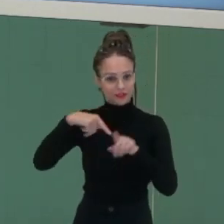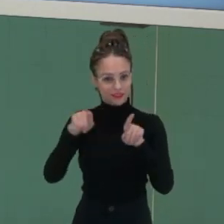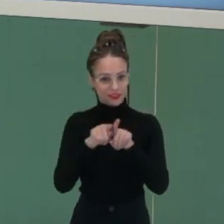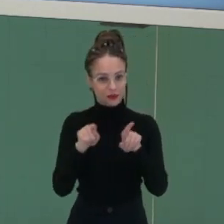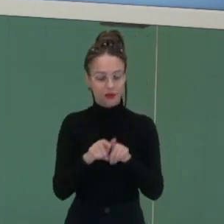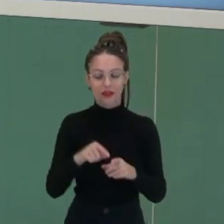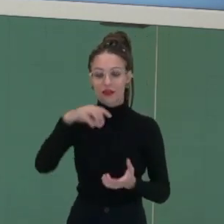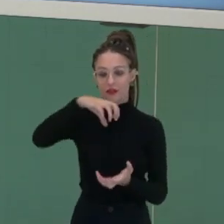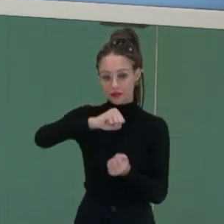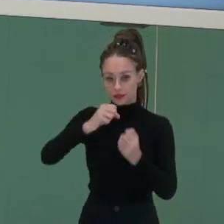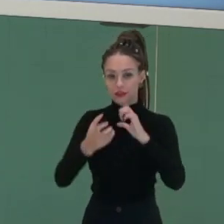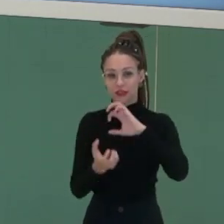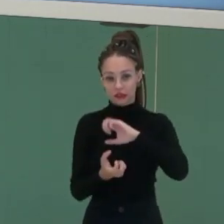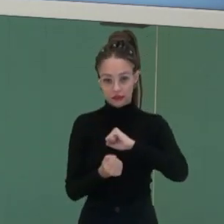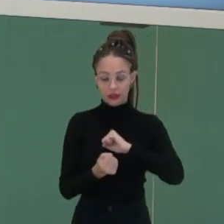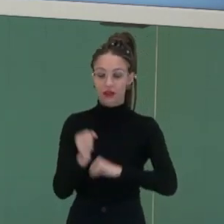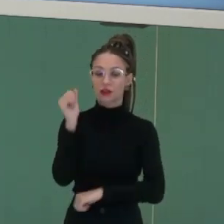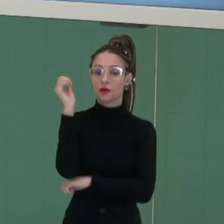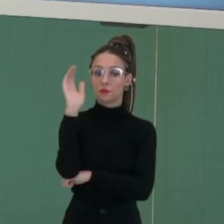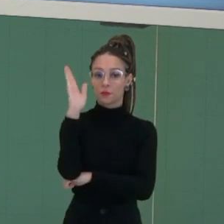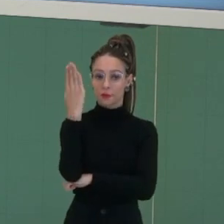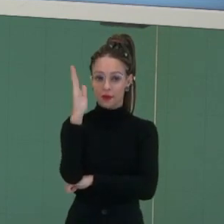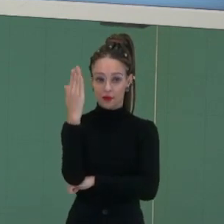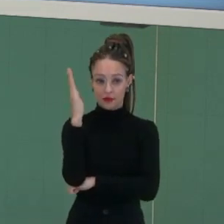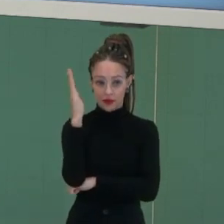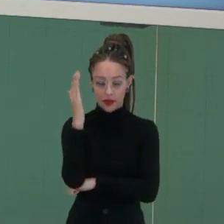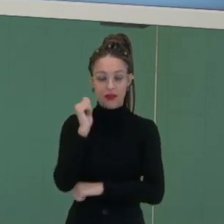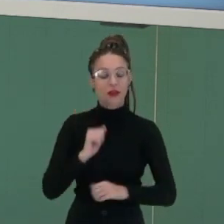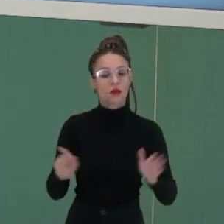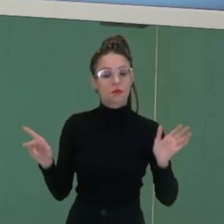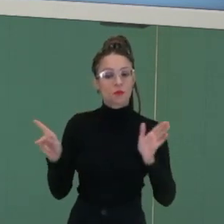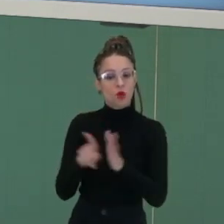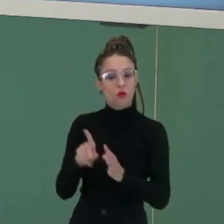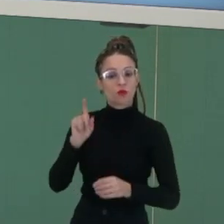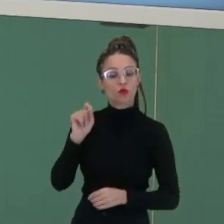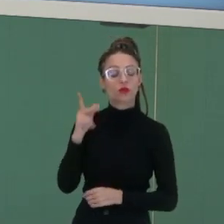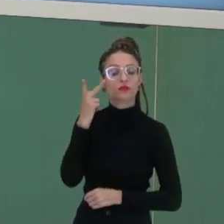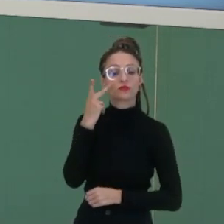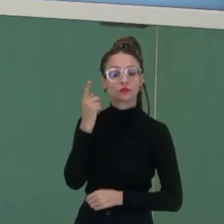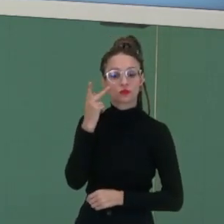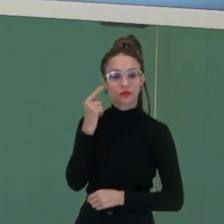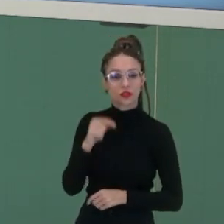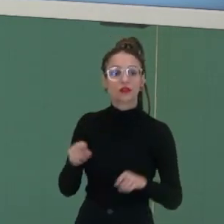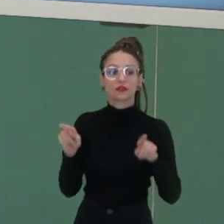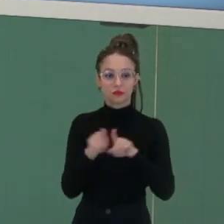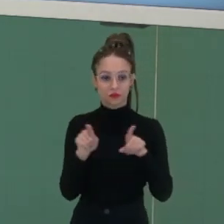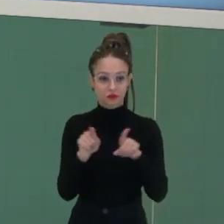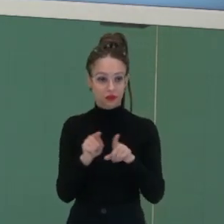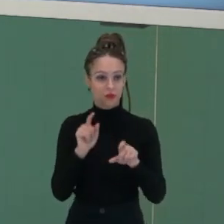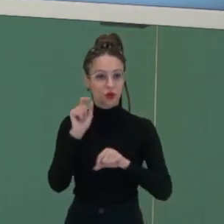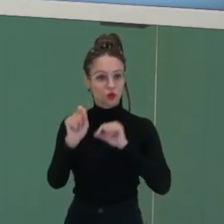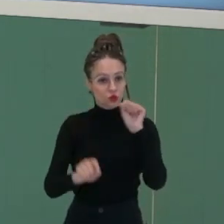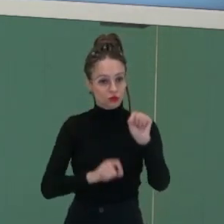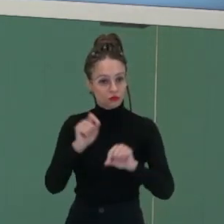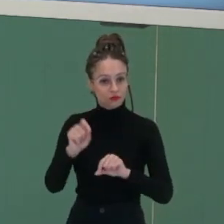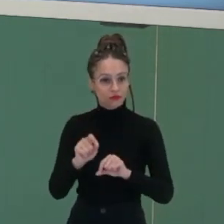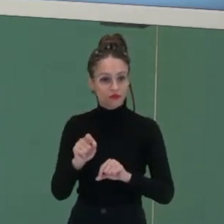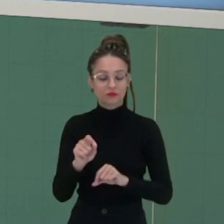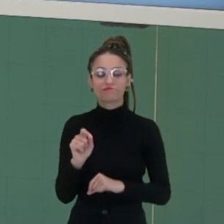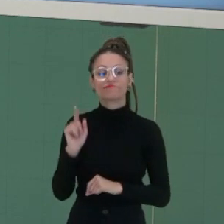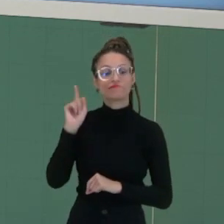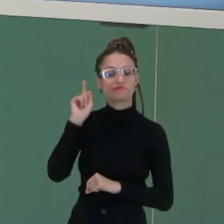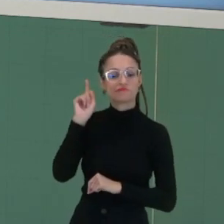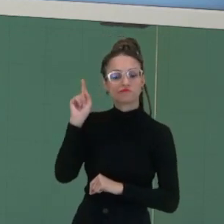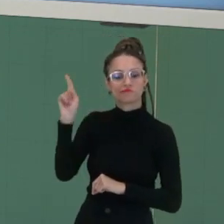O artesanato da madeira, né, que é típica ali no Ceará, acaba conquistando muitos